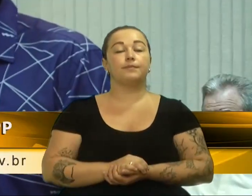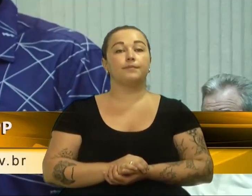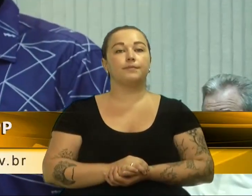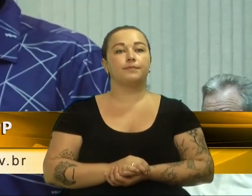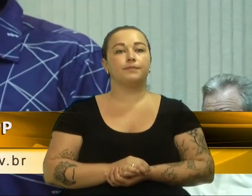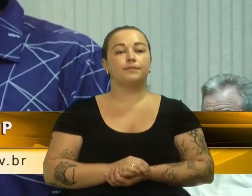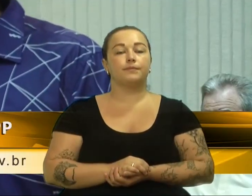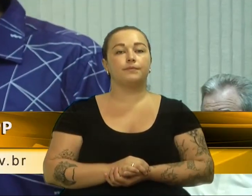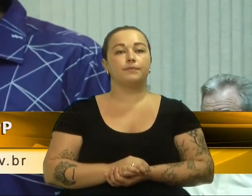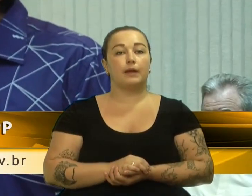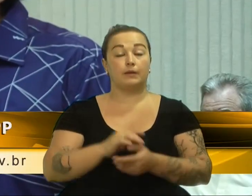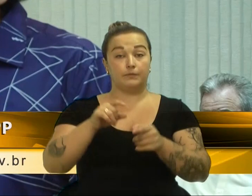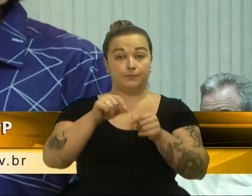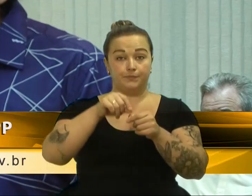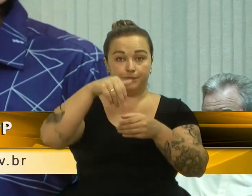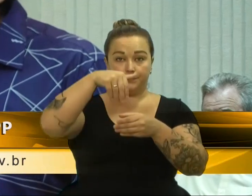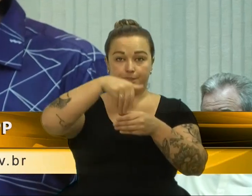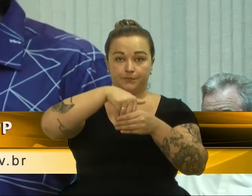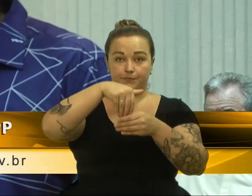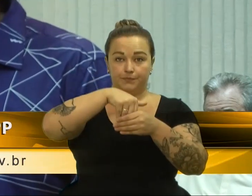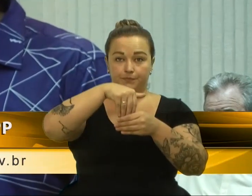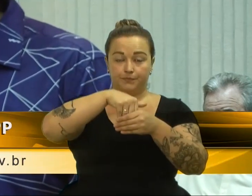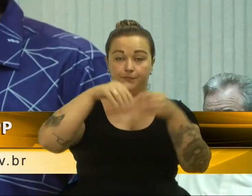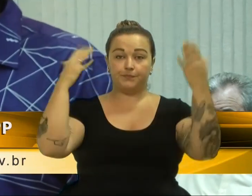a gente fez uns votos de congratulações